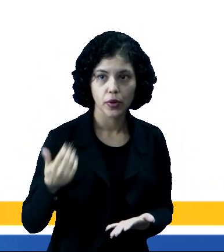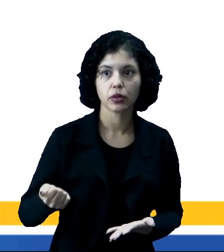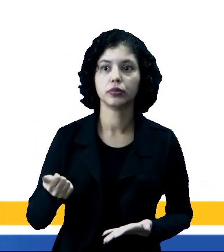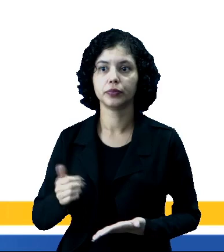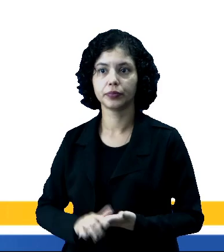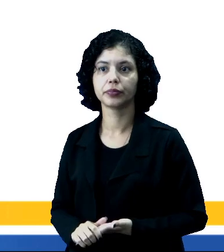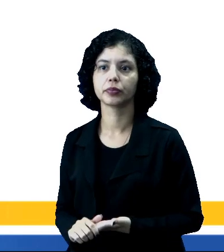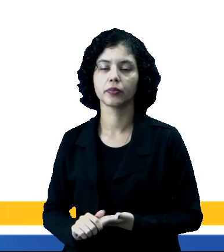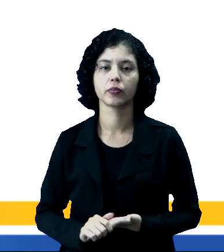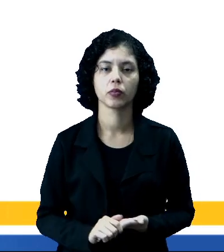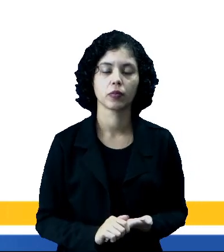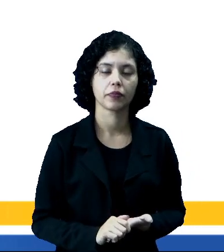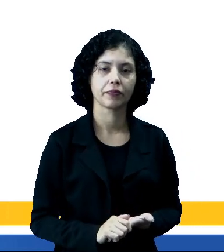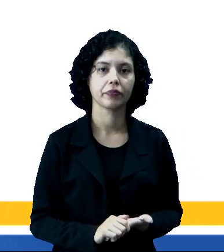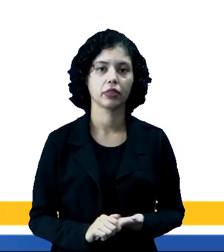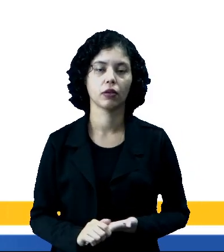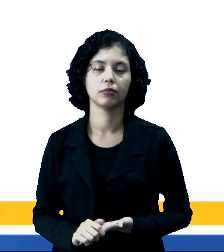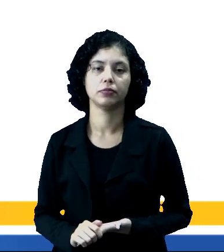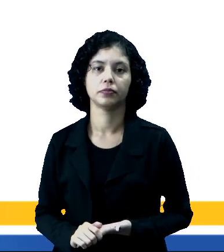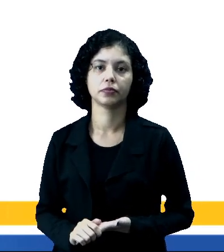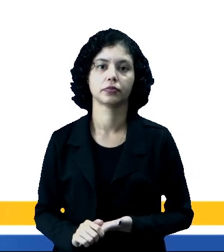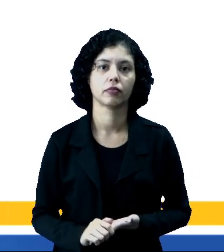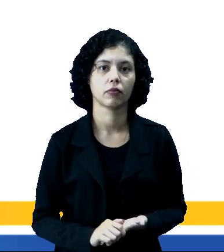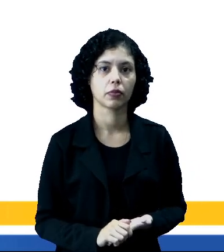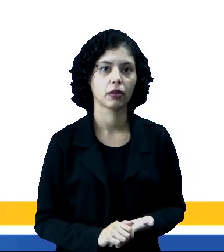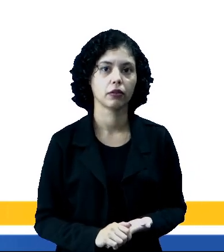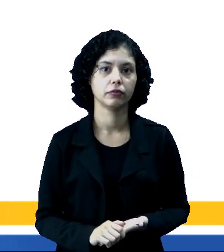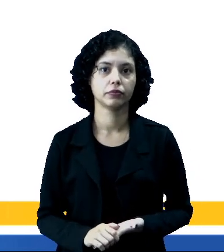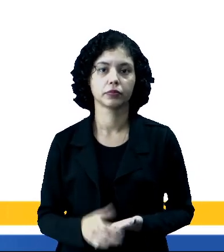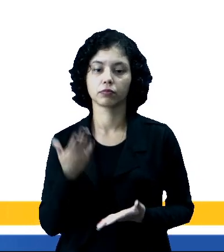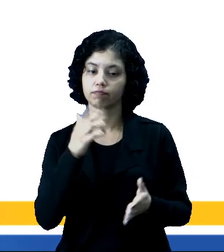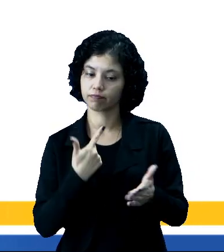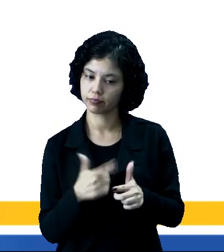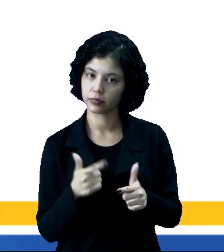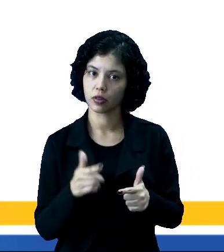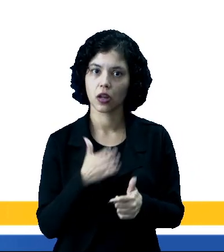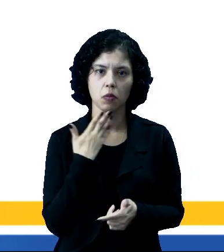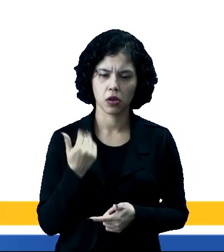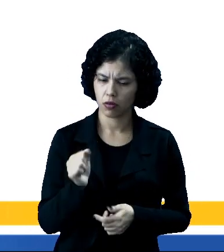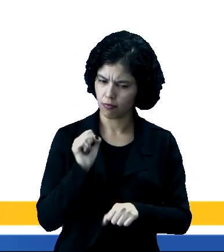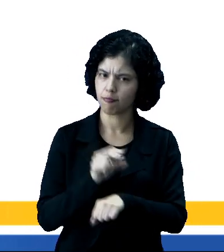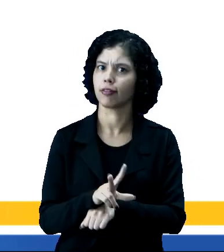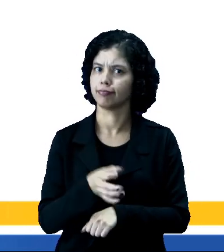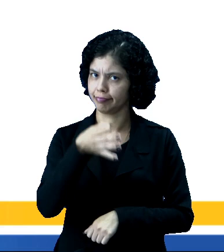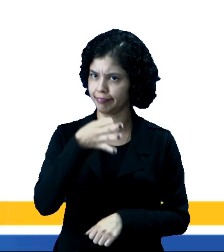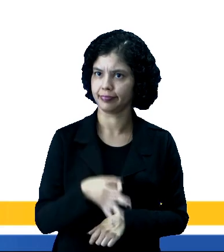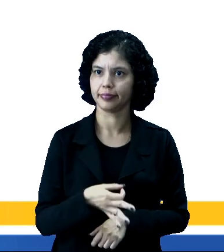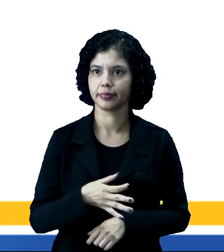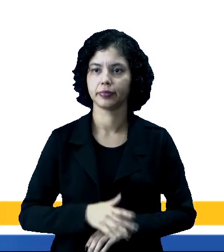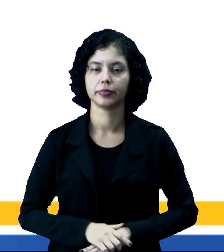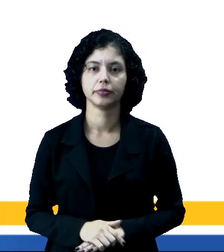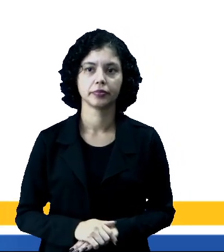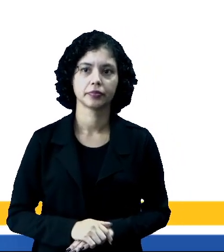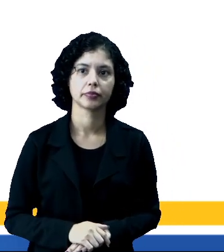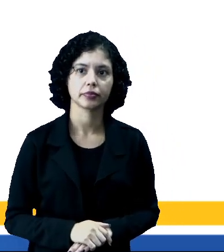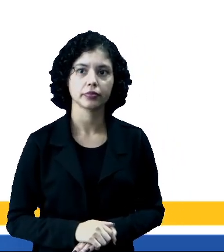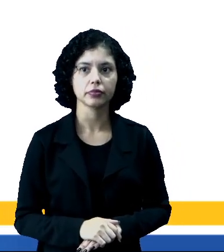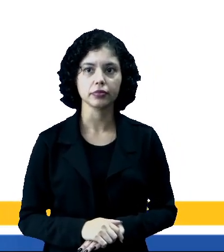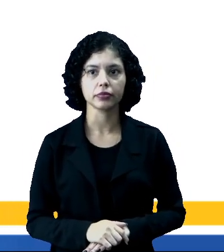melhor, né, para se sair dessa determinada situação aí com a vaga garantida, né.